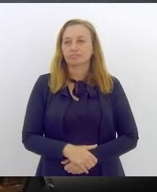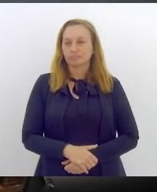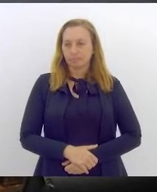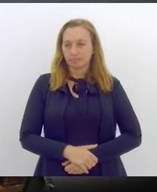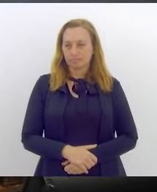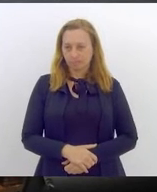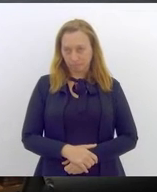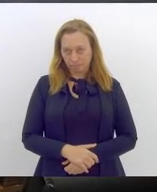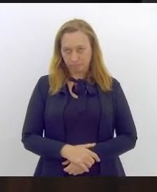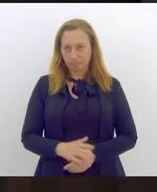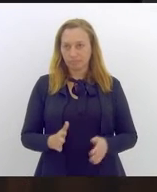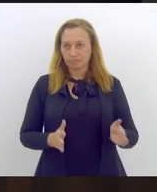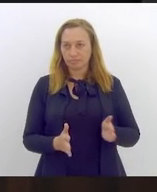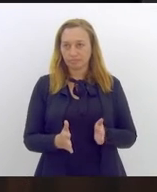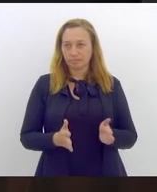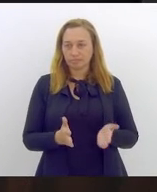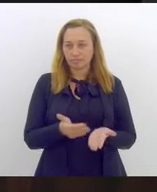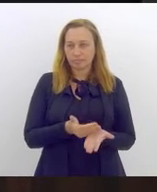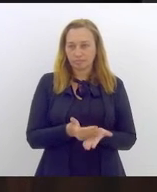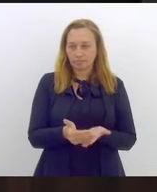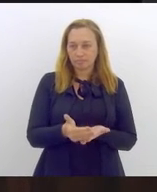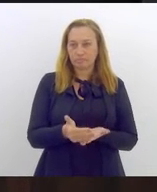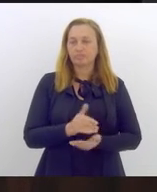passa-se ao expediente inicial